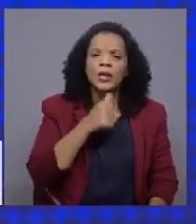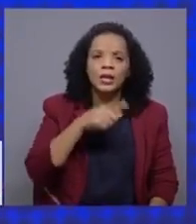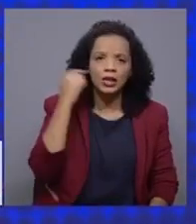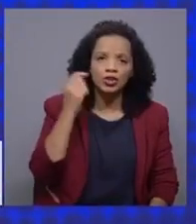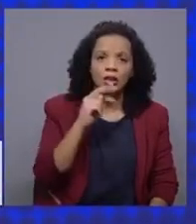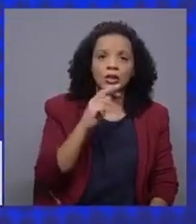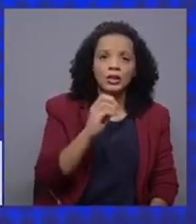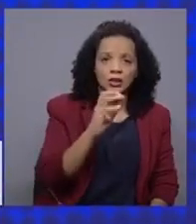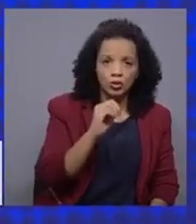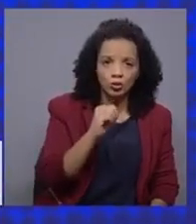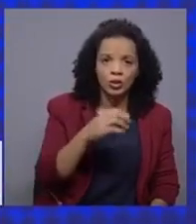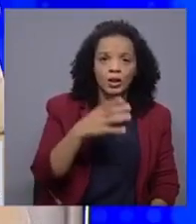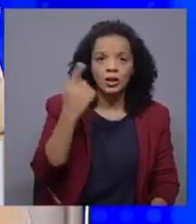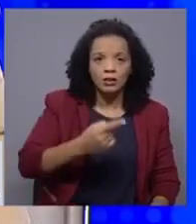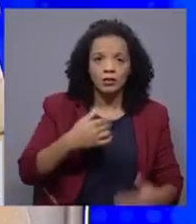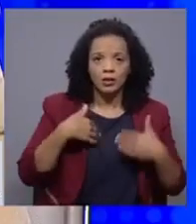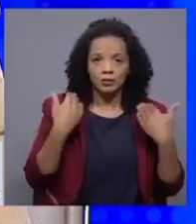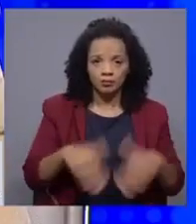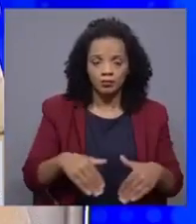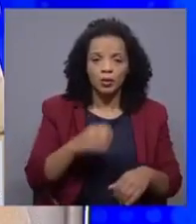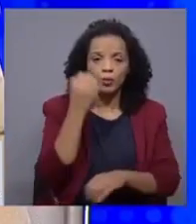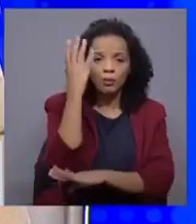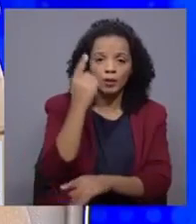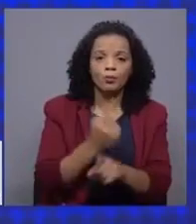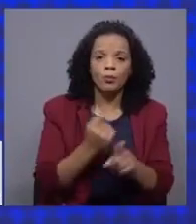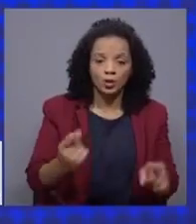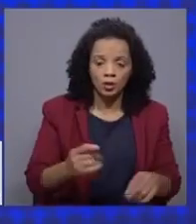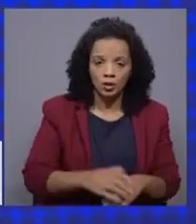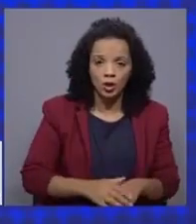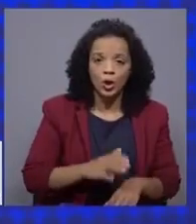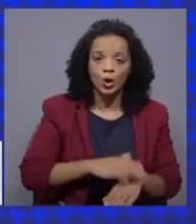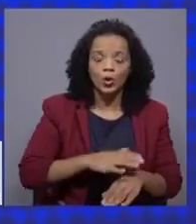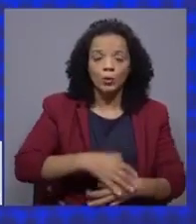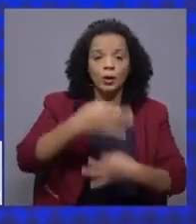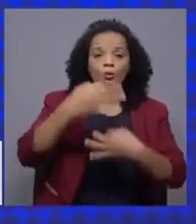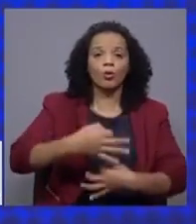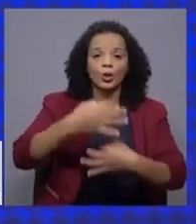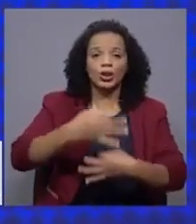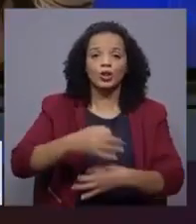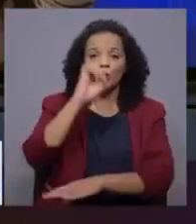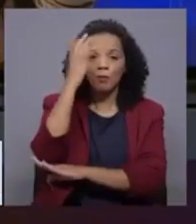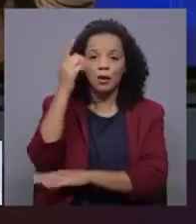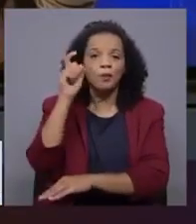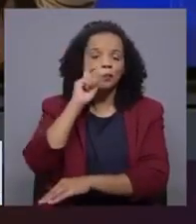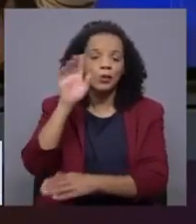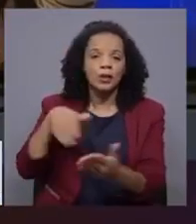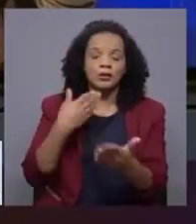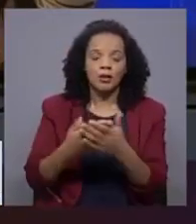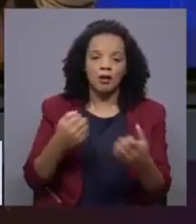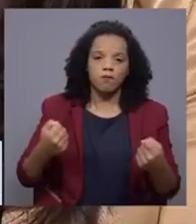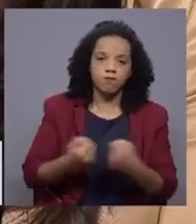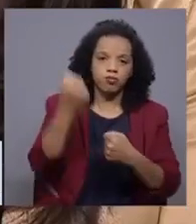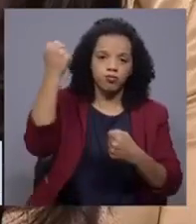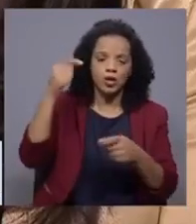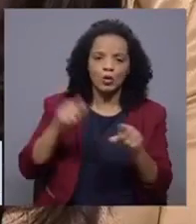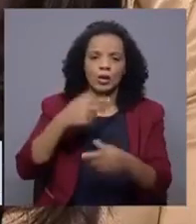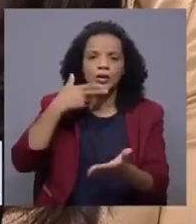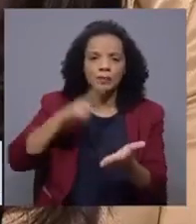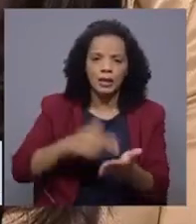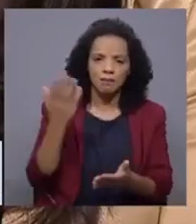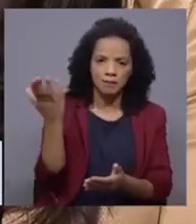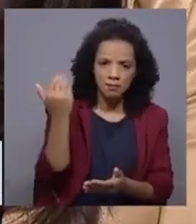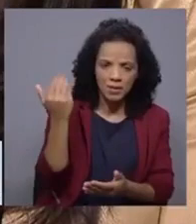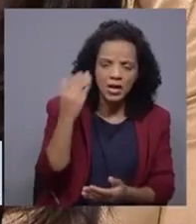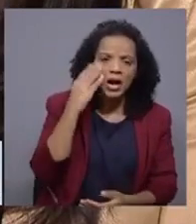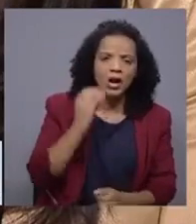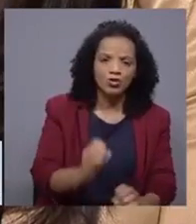ter demitido das funções de presidente do PAN pelo seguinte, a partir do momento em que esse moralismo irritante que o PAN defende esbarra na vossa incoerência e falta de credibilidade, eu acho que é